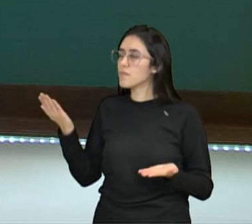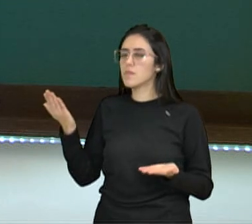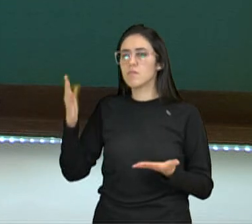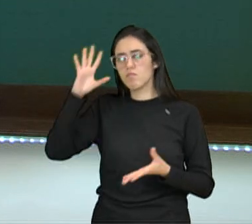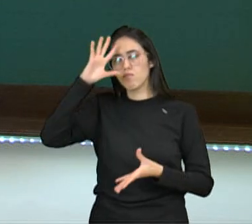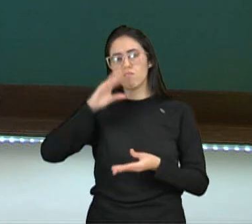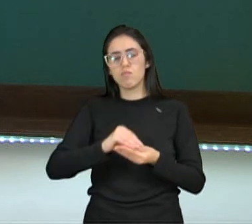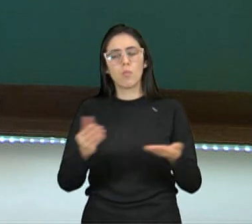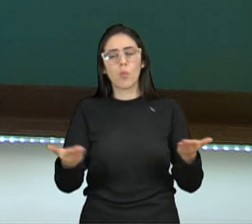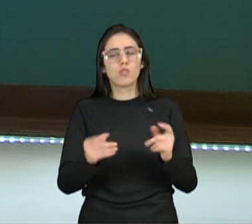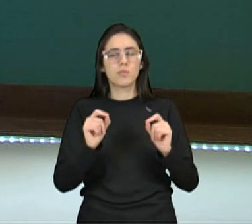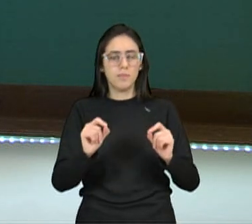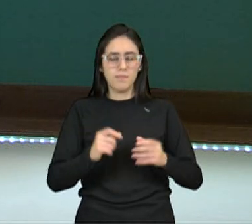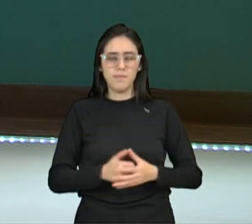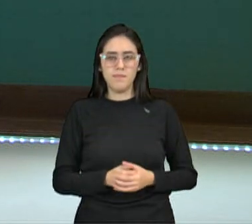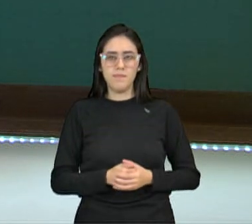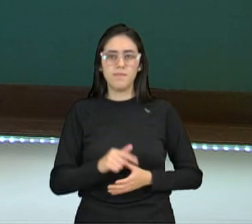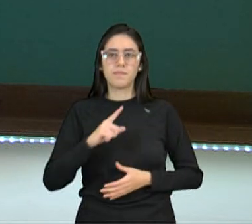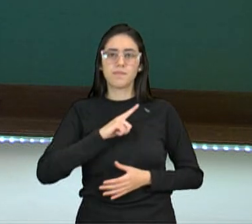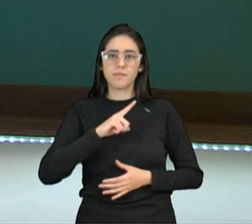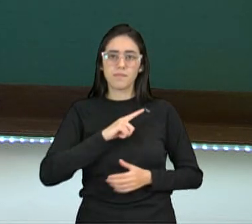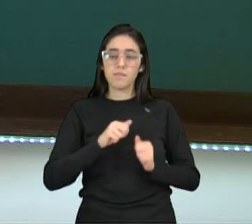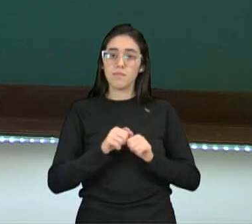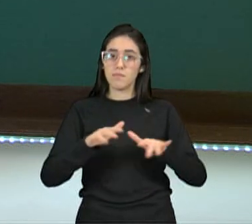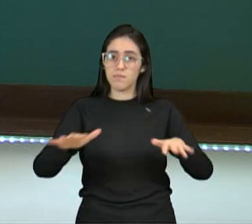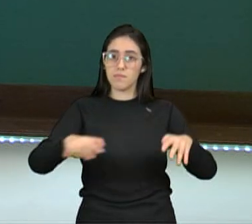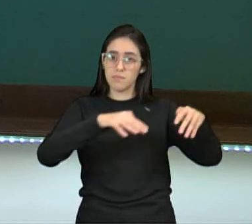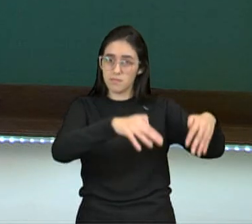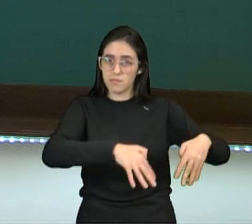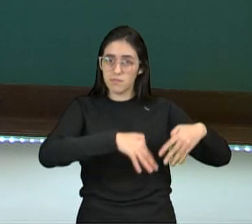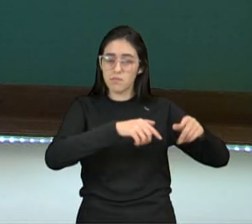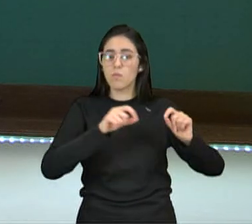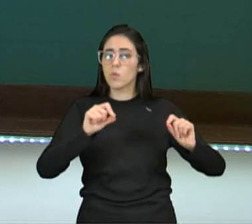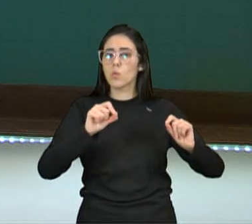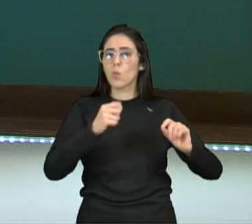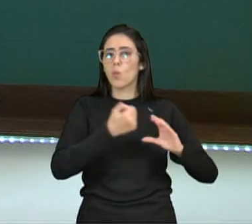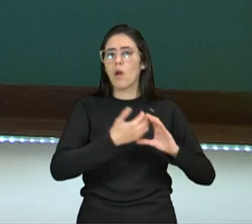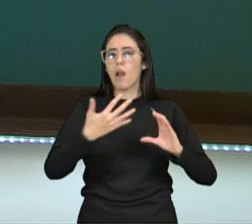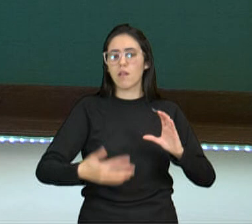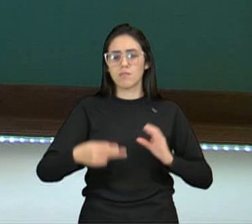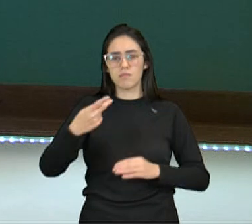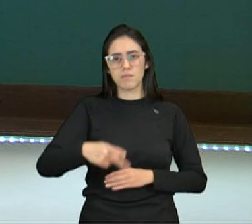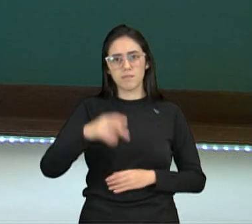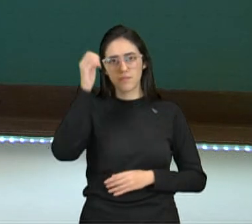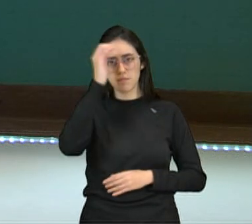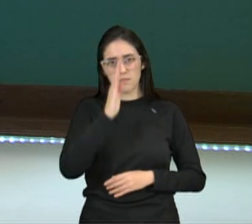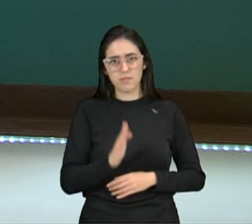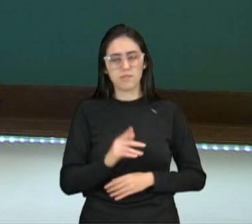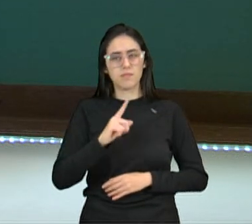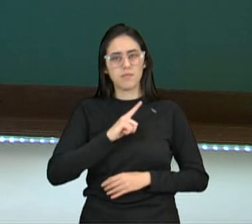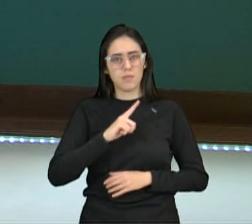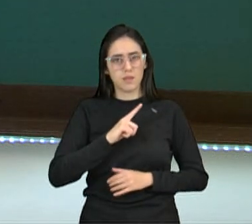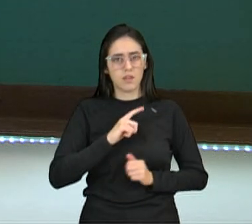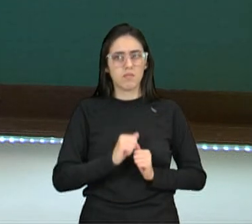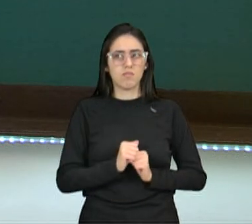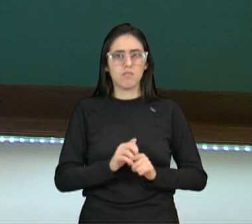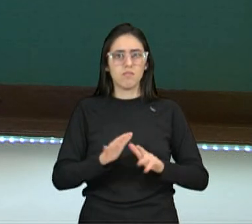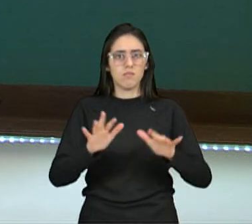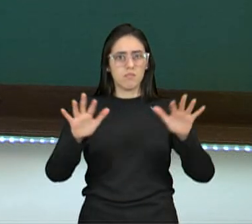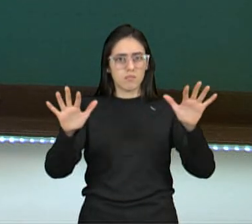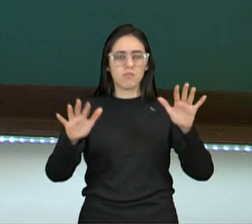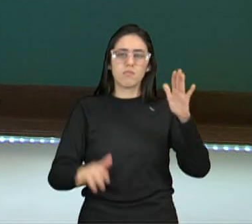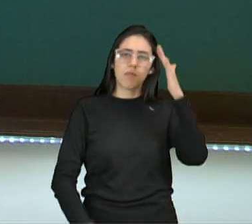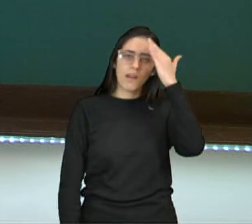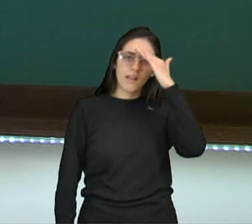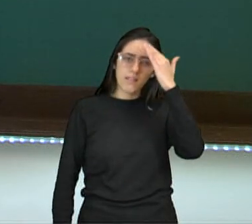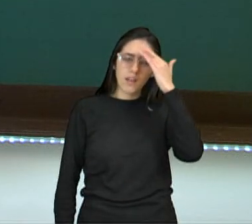que a gente trabalhou, a expansão da fronteira agrícola, que características no Brasil envolvem esse tema,